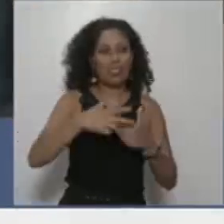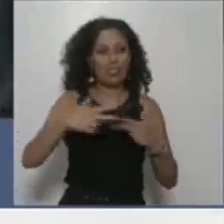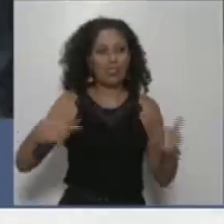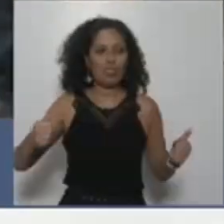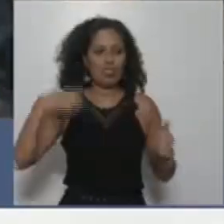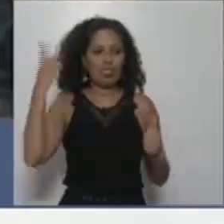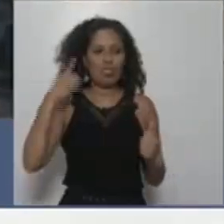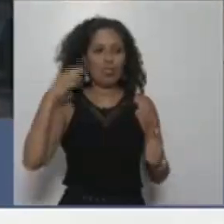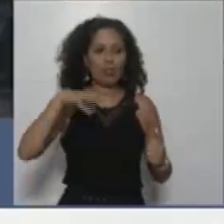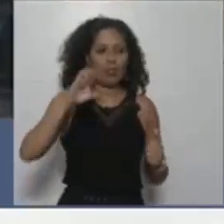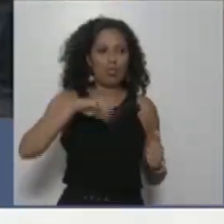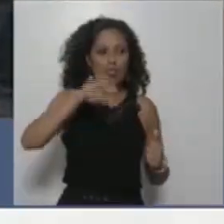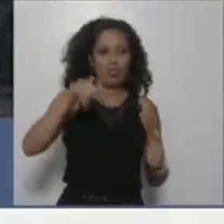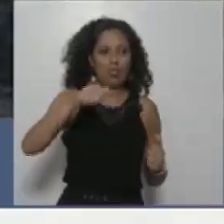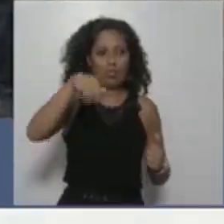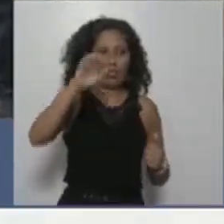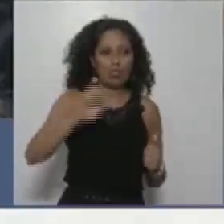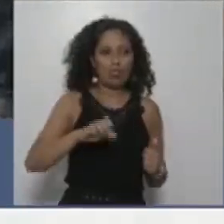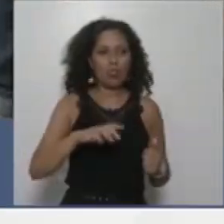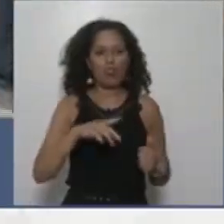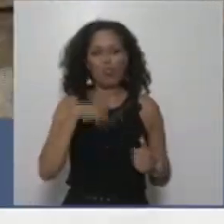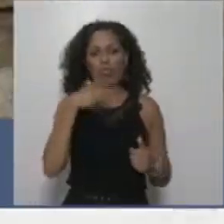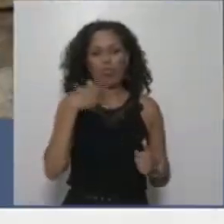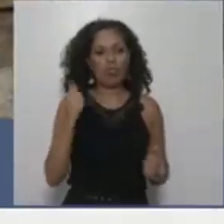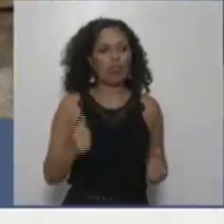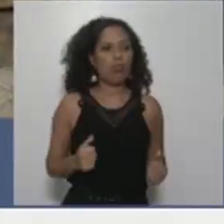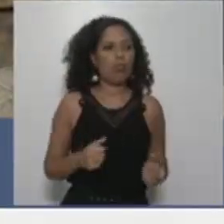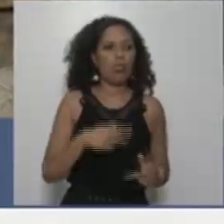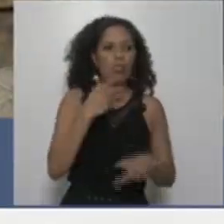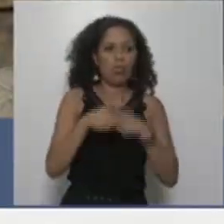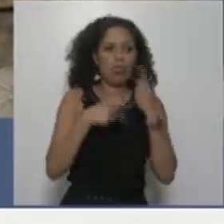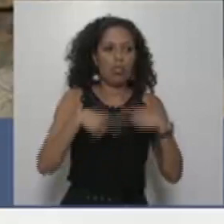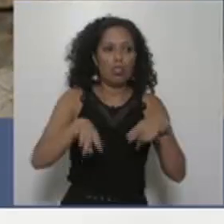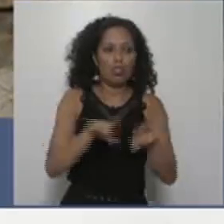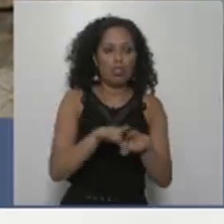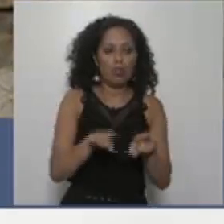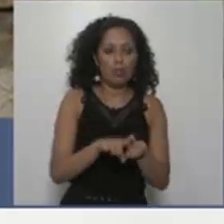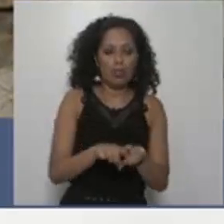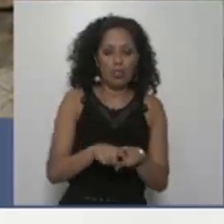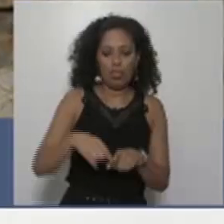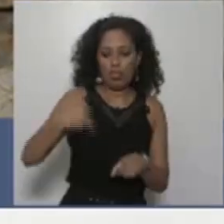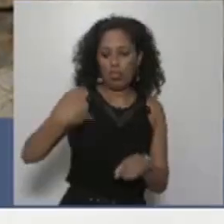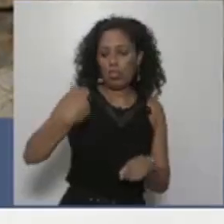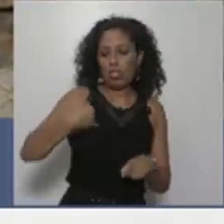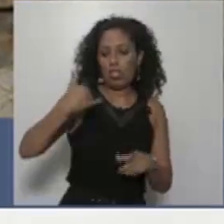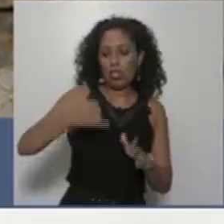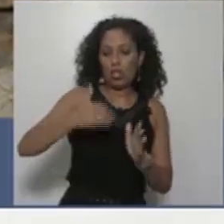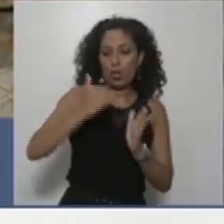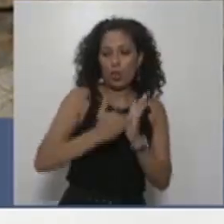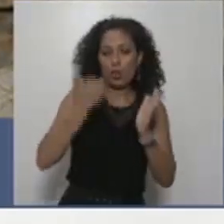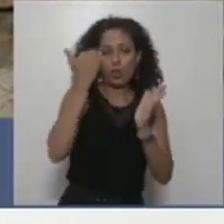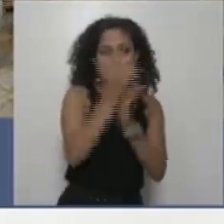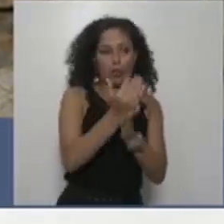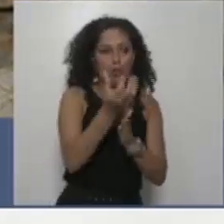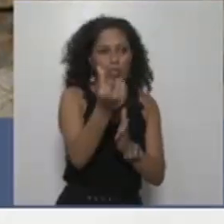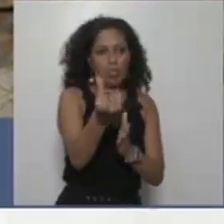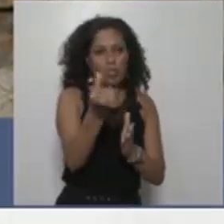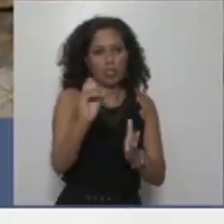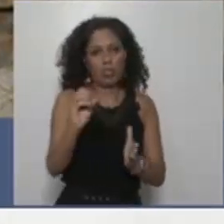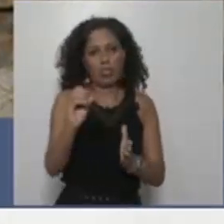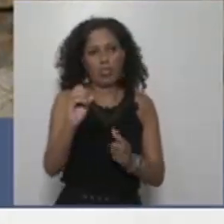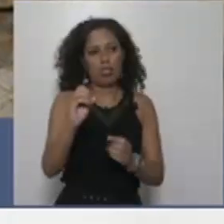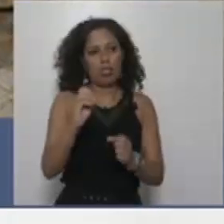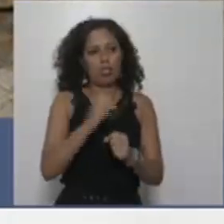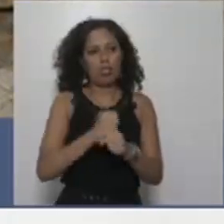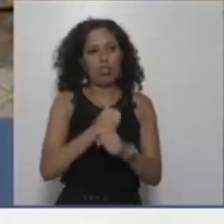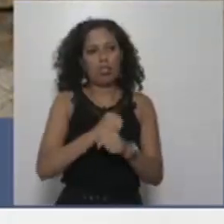Inclusive, ele traz aqui homem com idade igual ou superior a 60 anos. Como assim,